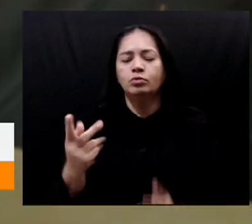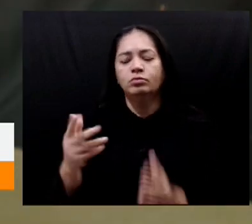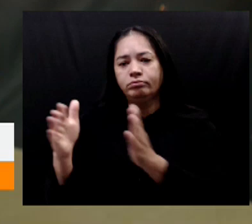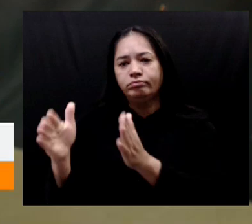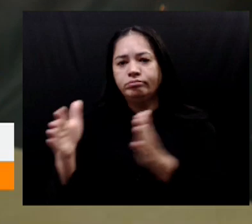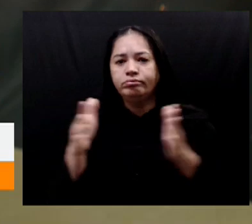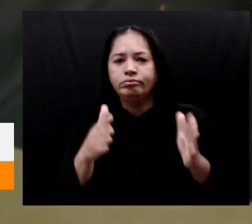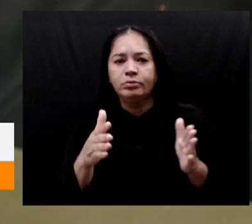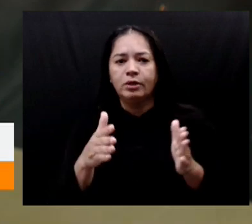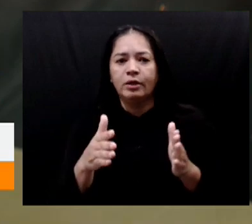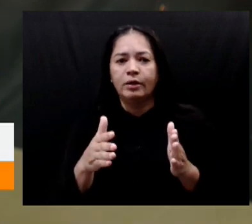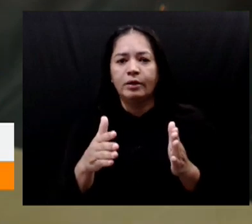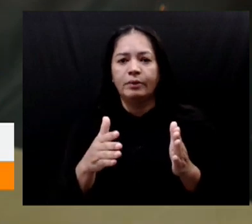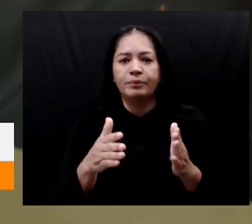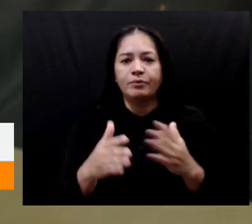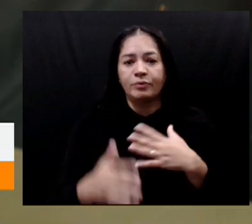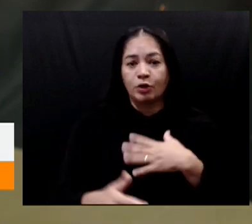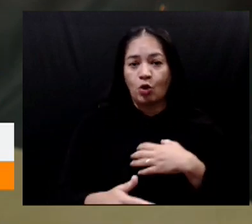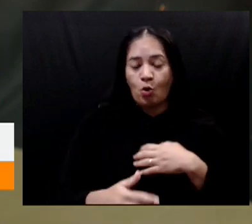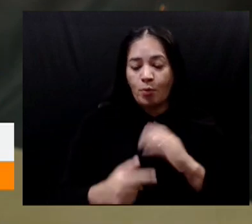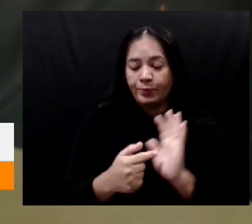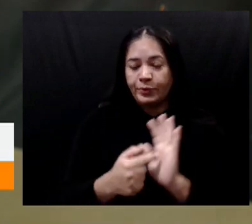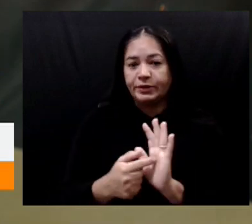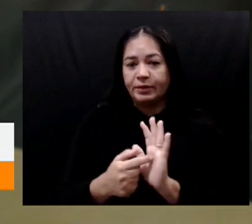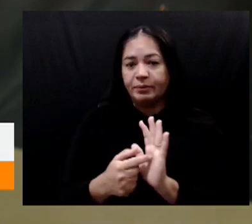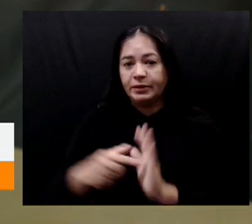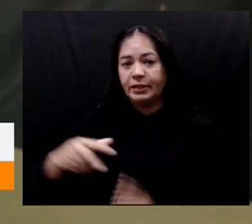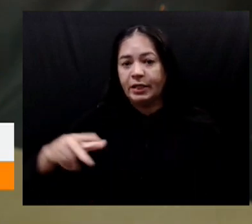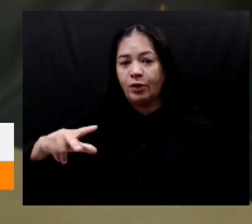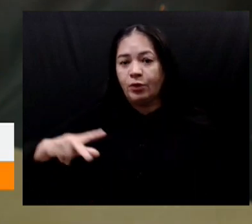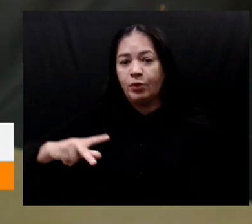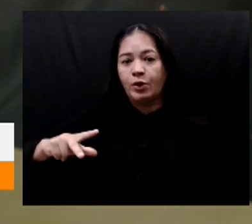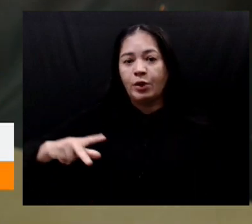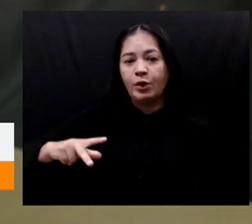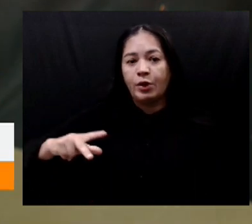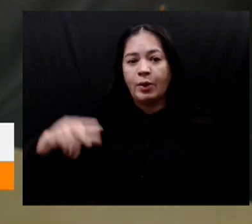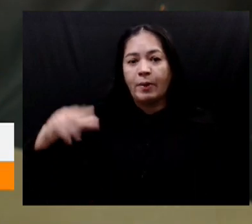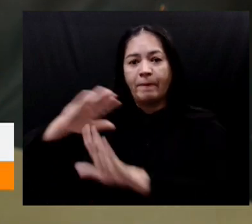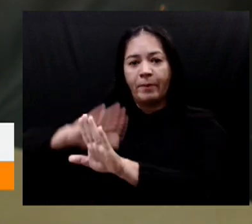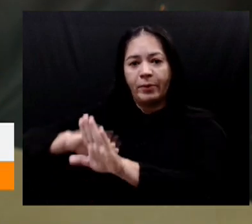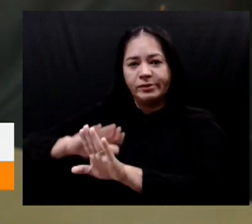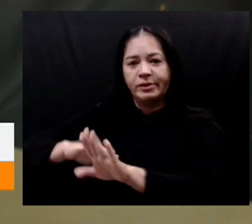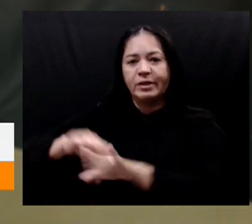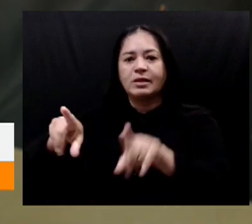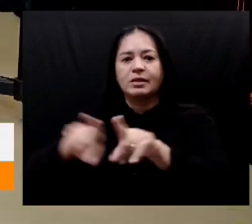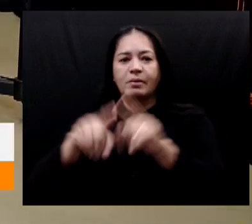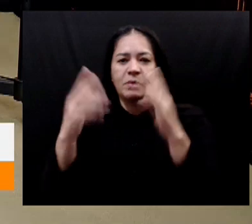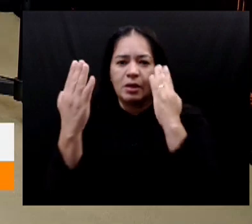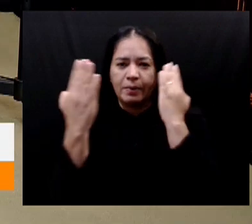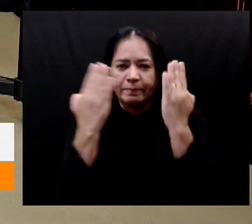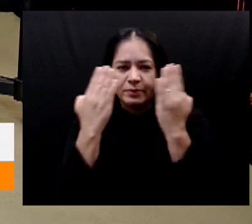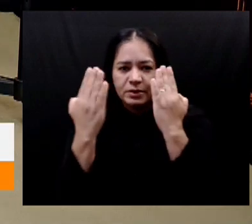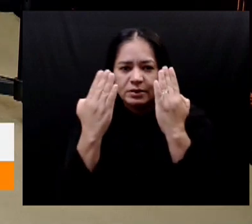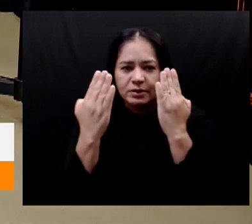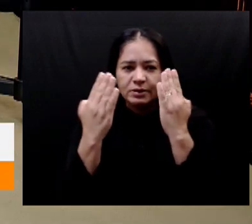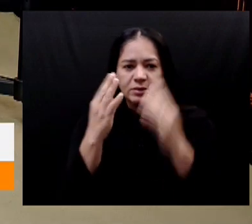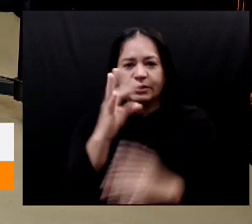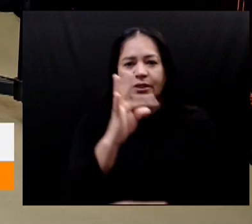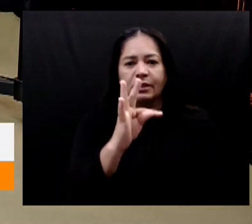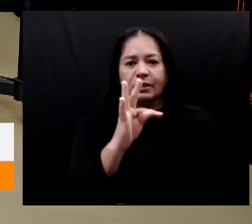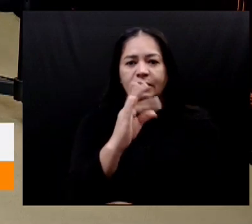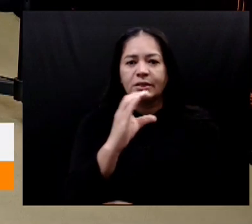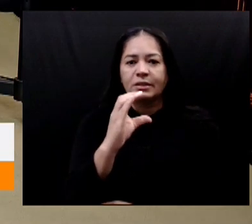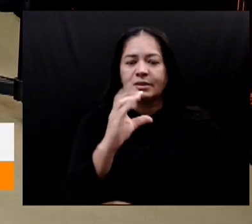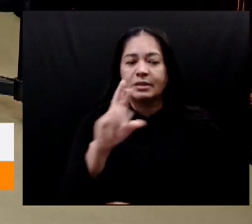transpessoal quanto, a psicologia A TCR, a né? TCR, Terapia né? Terapia